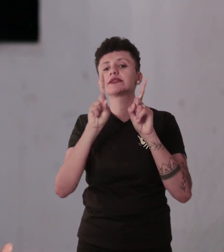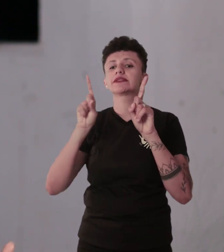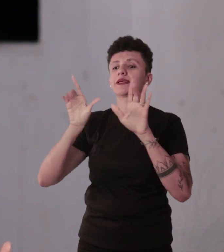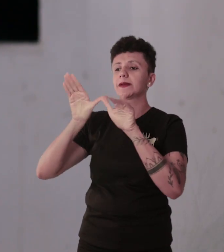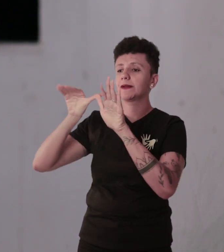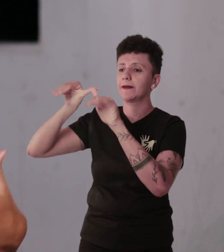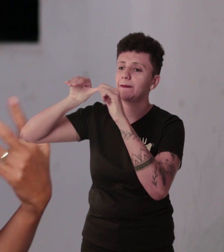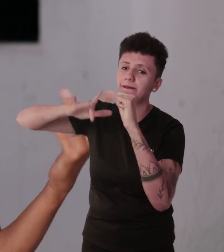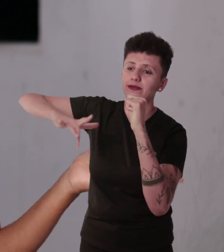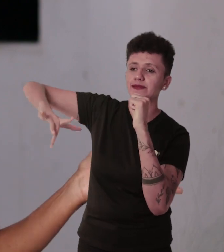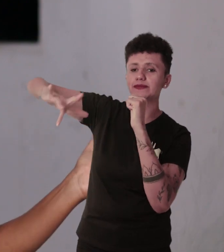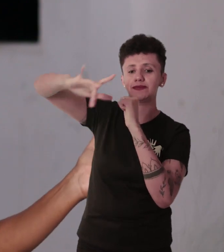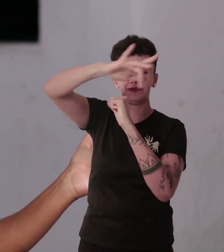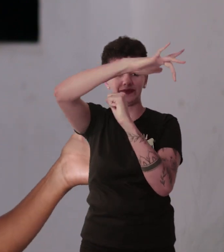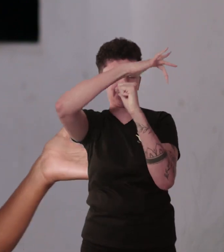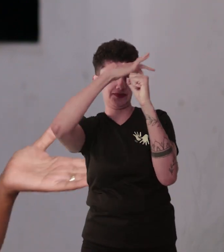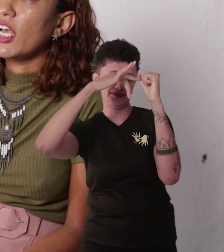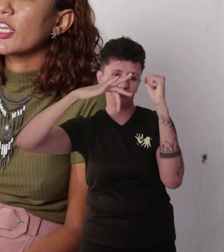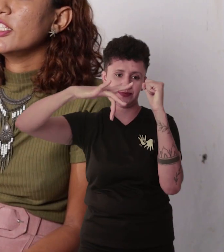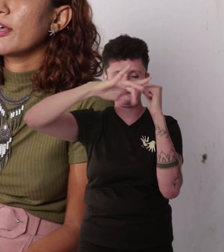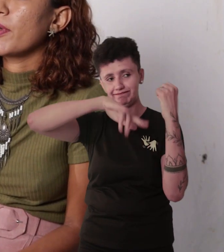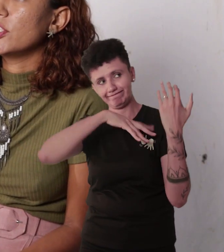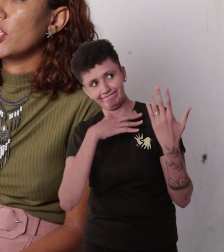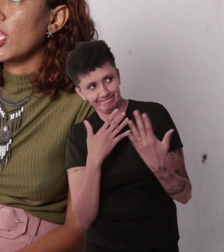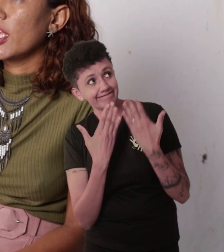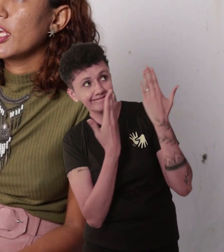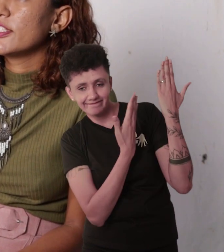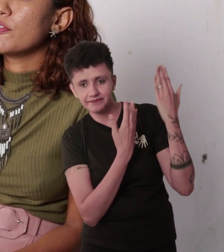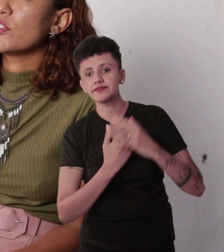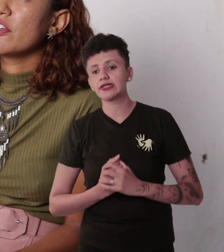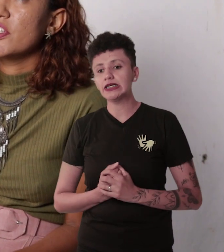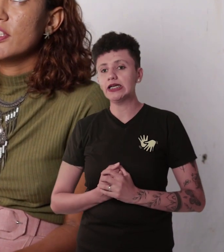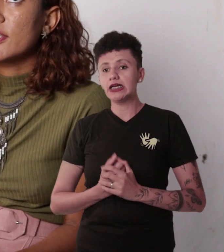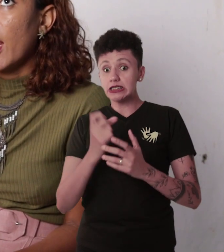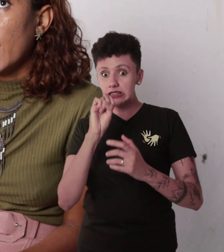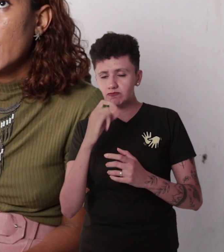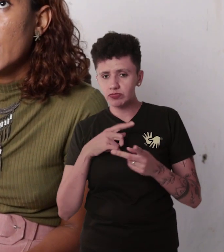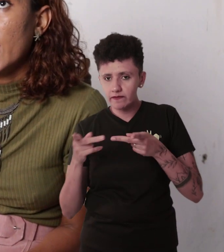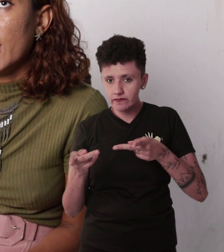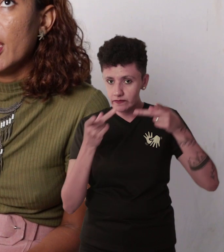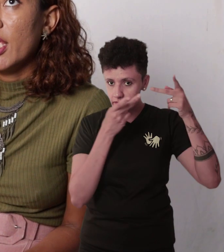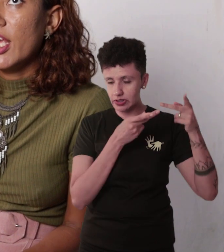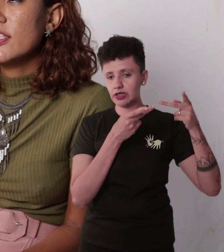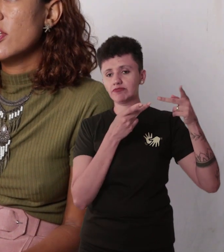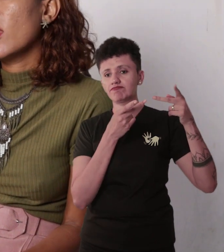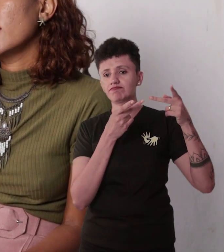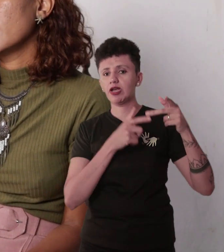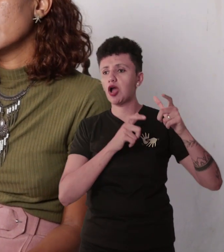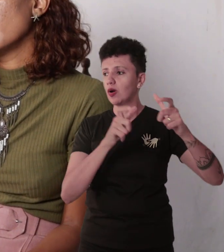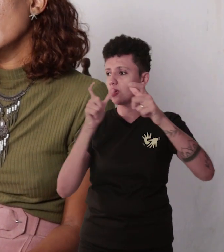num pássaro, e eternamente estão aí. Aqui em Itapajé, se você visitar